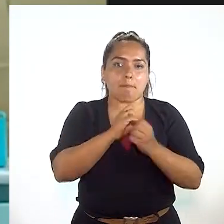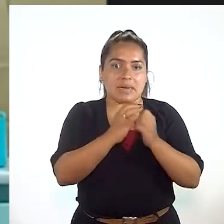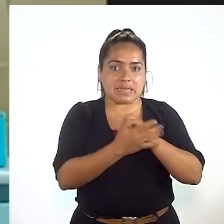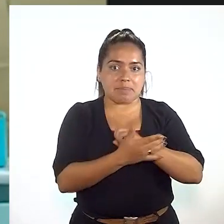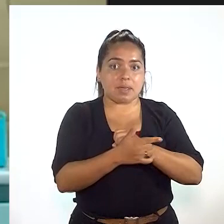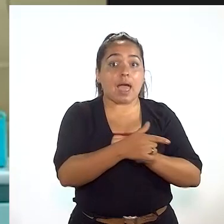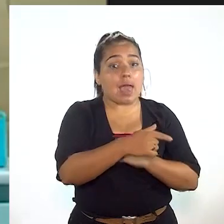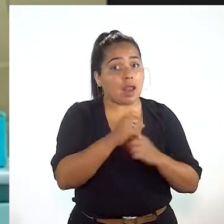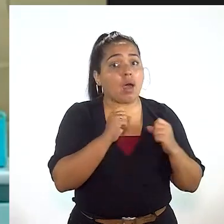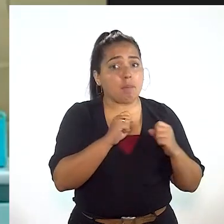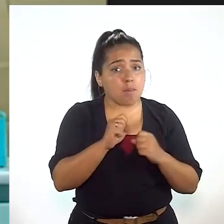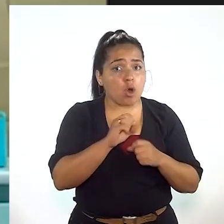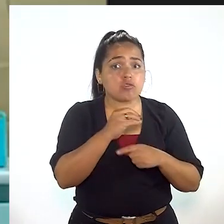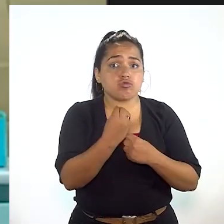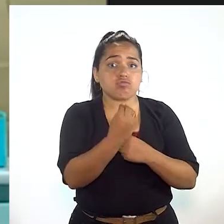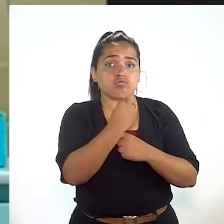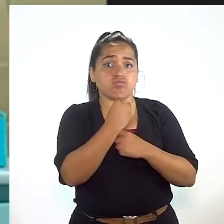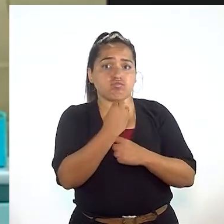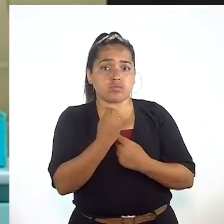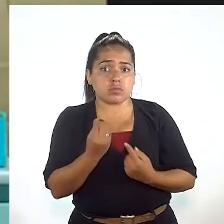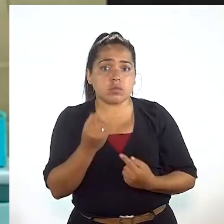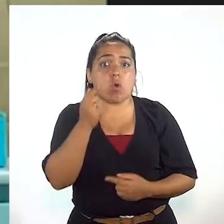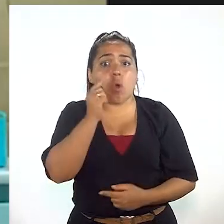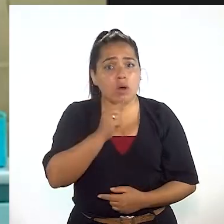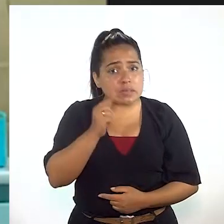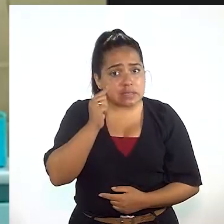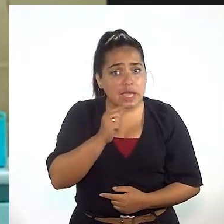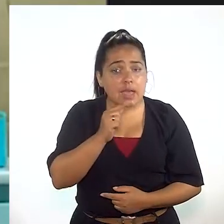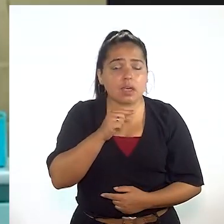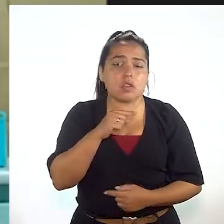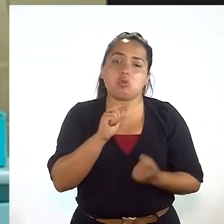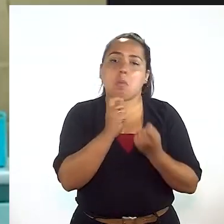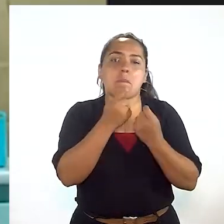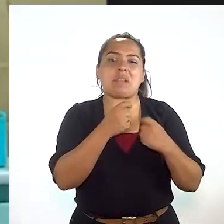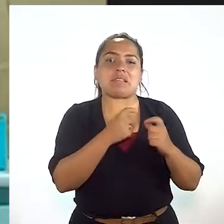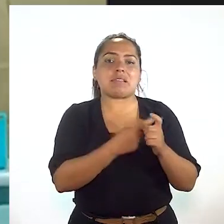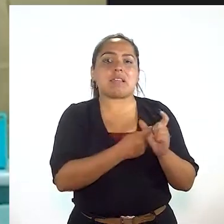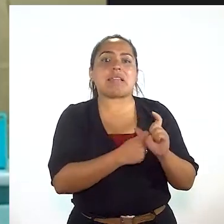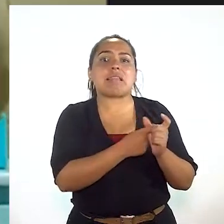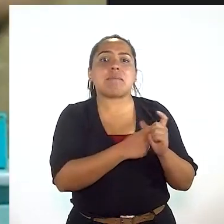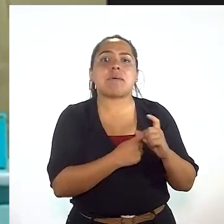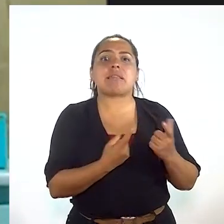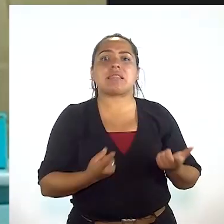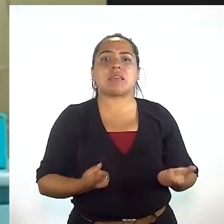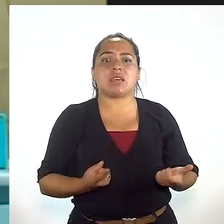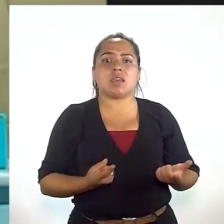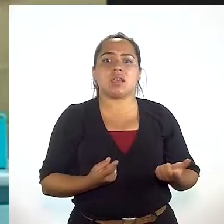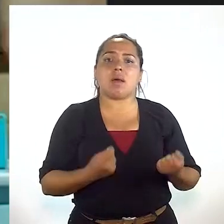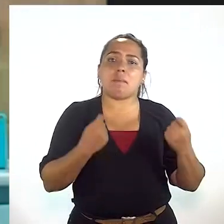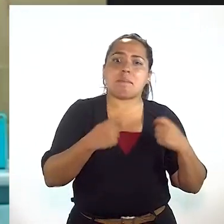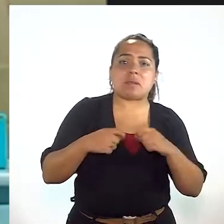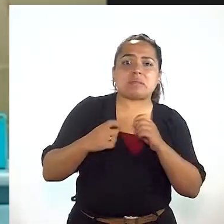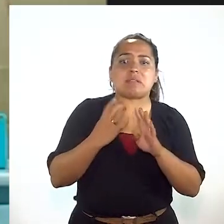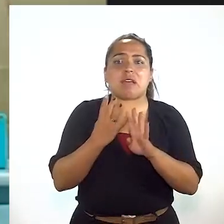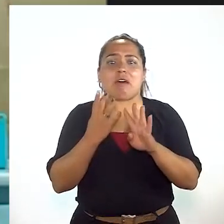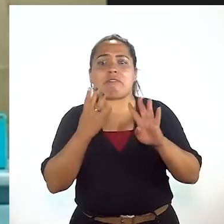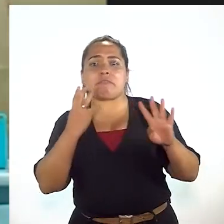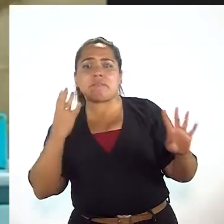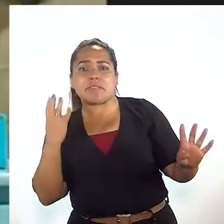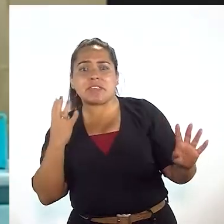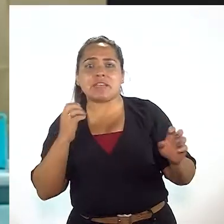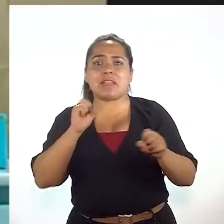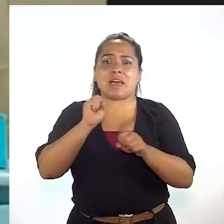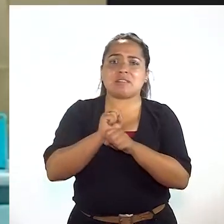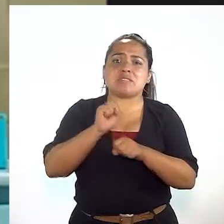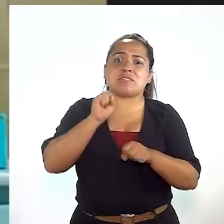problema como esse, uma pandemia como essa, ela tenha como se sustentar. Não só ficar dependendo, como a gente já viu aí, teve que ficar